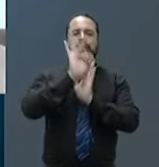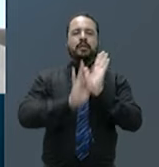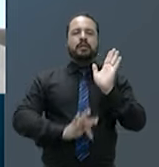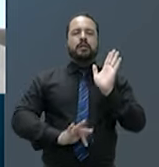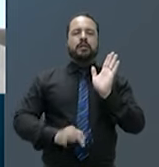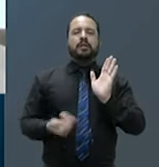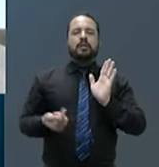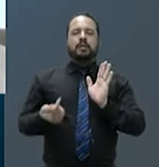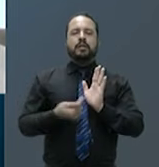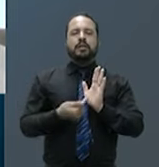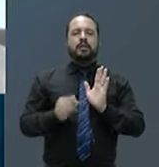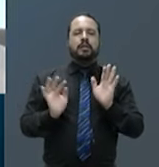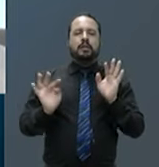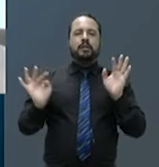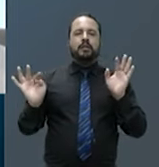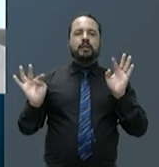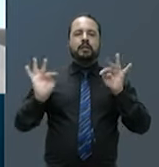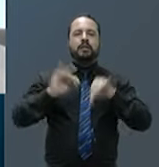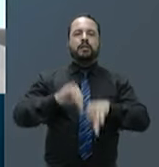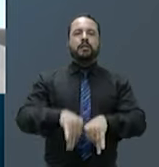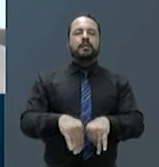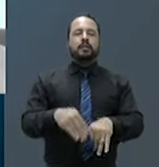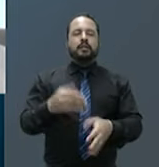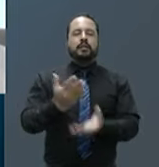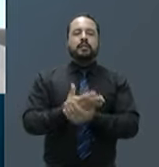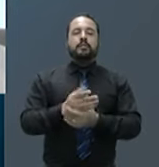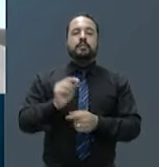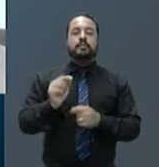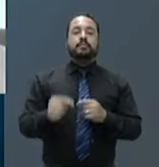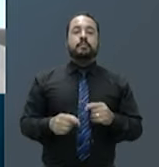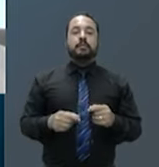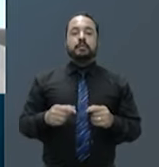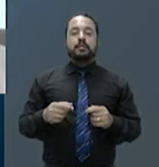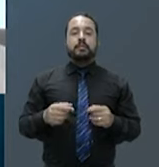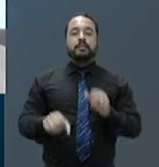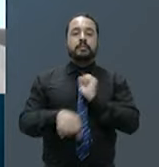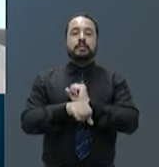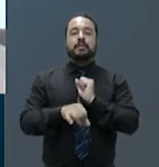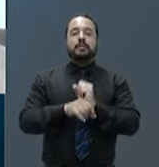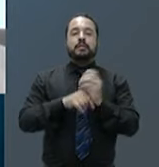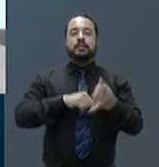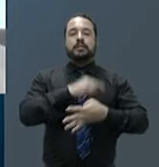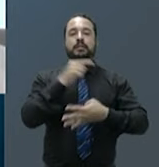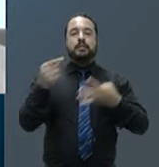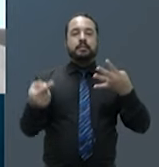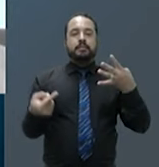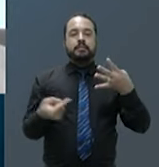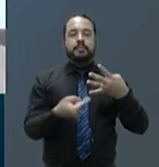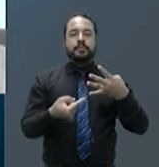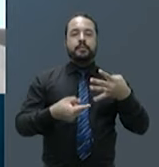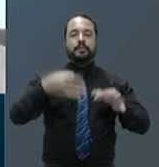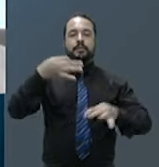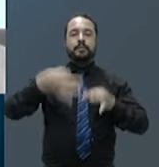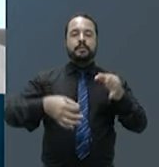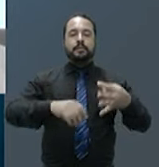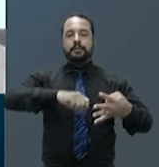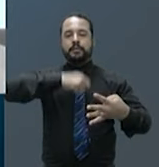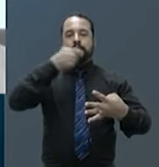textualmente que o desfecho desta ação dependia do julgamento do mérito das ações em curso em Luxemburgo.